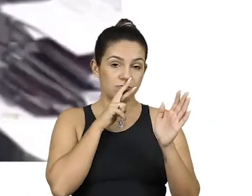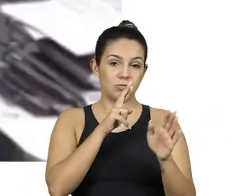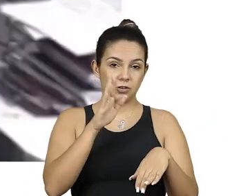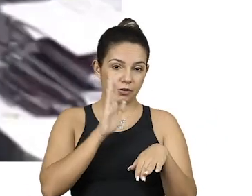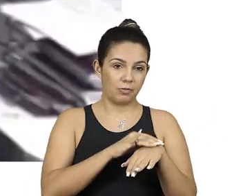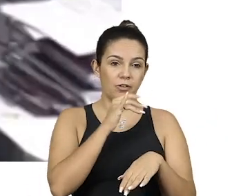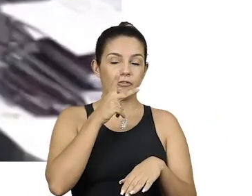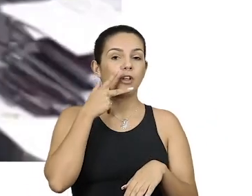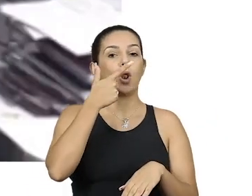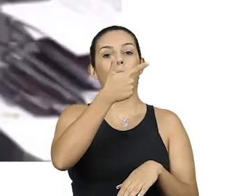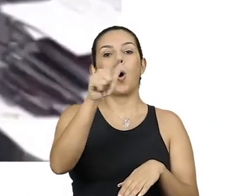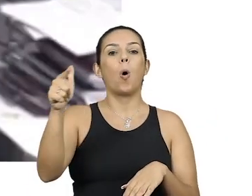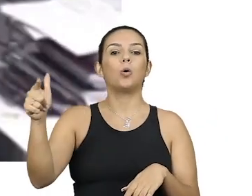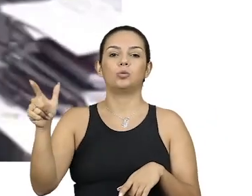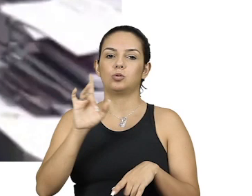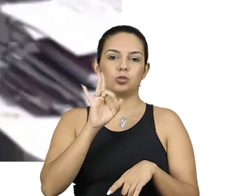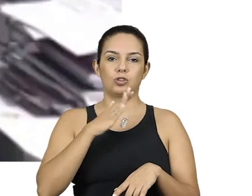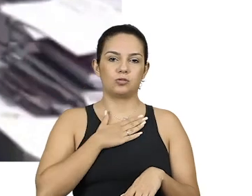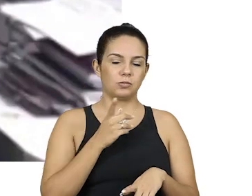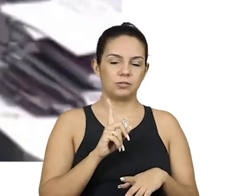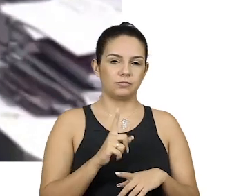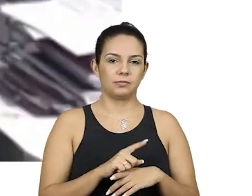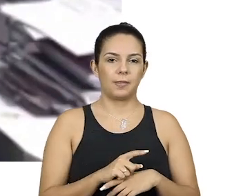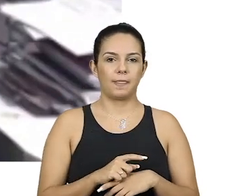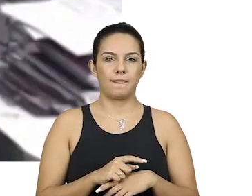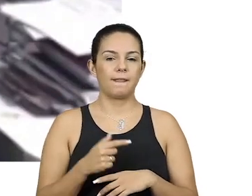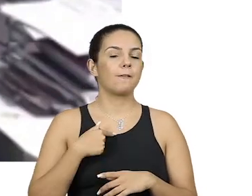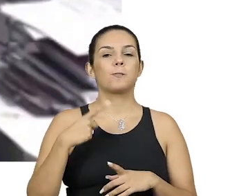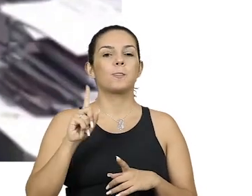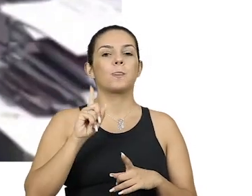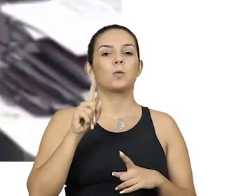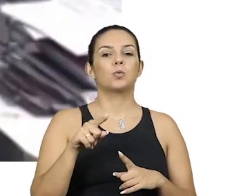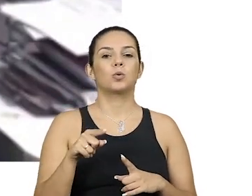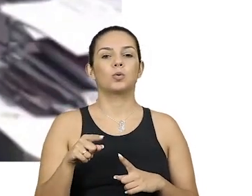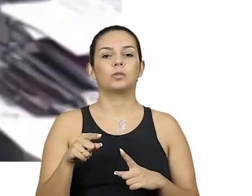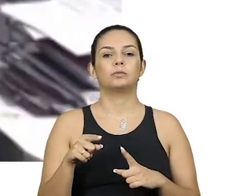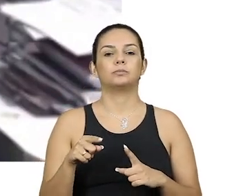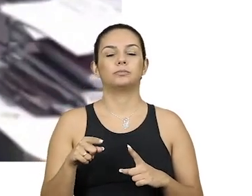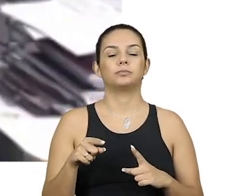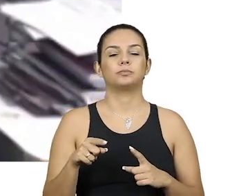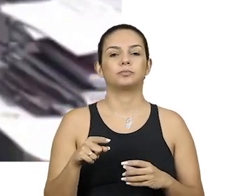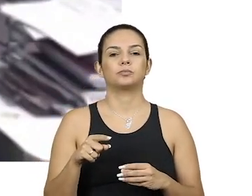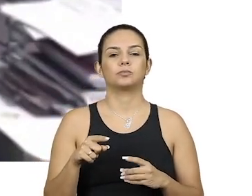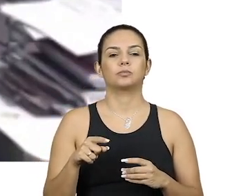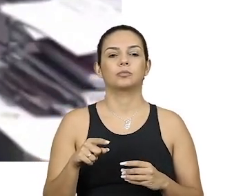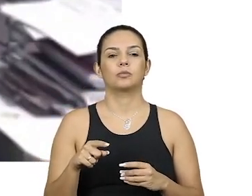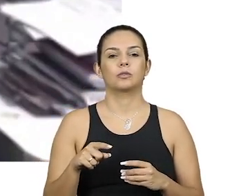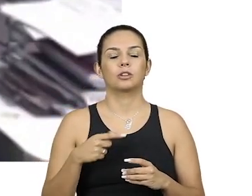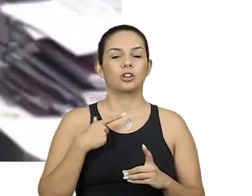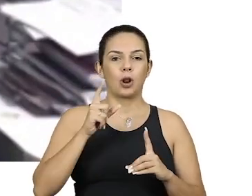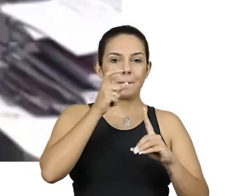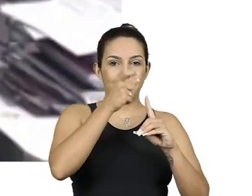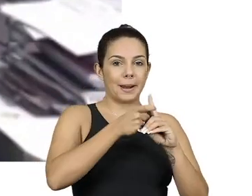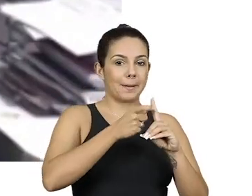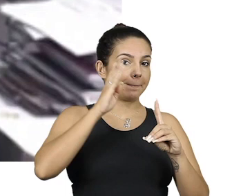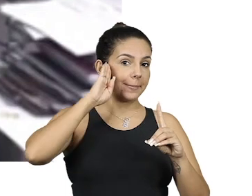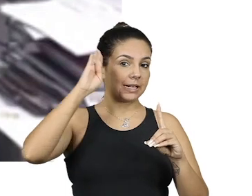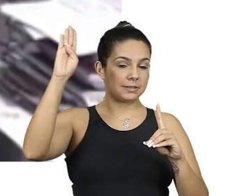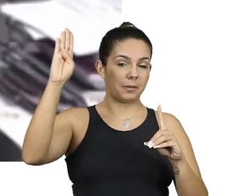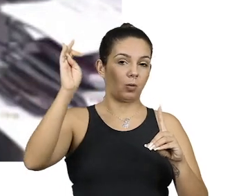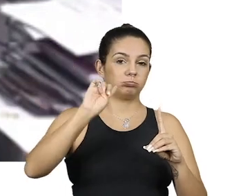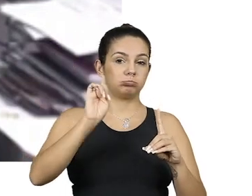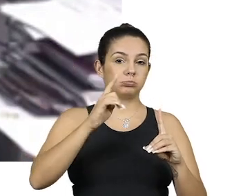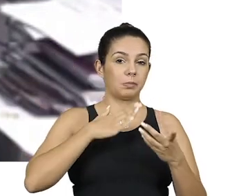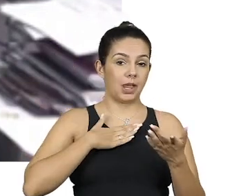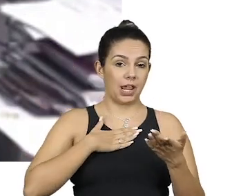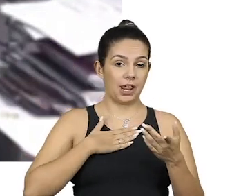mais dos outros que de mim. Eu acho que eu não sou, assim como eu não sou a personagem principal